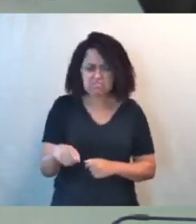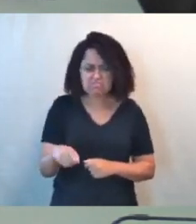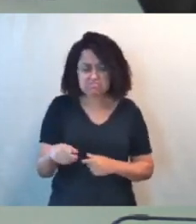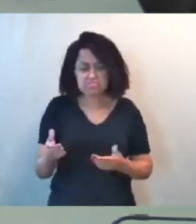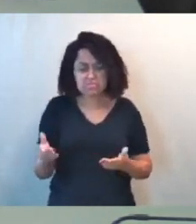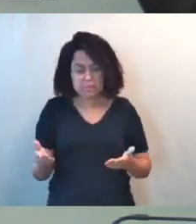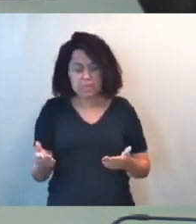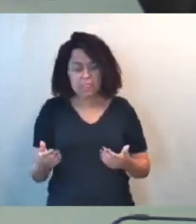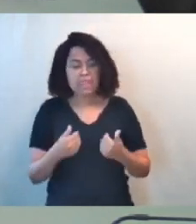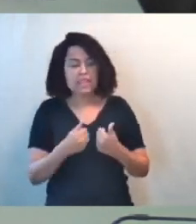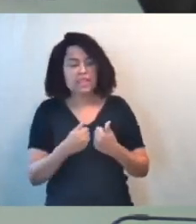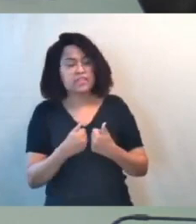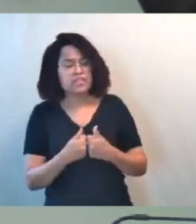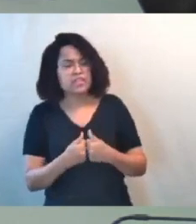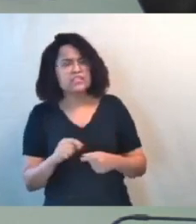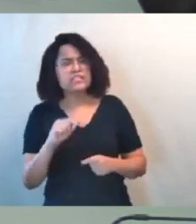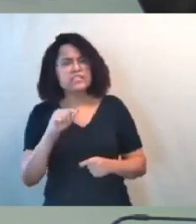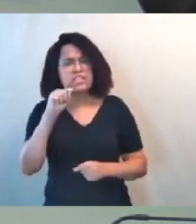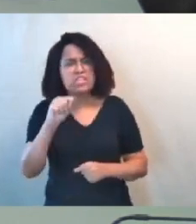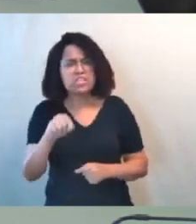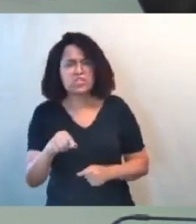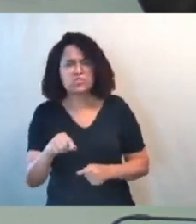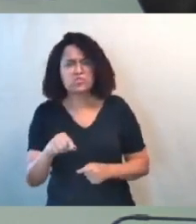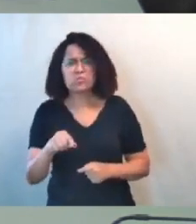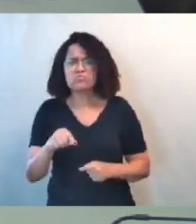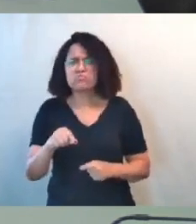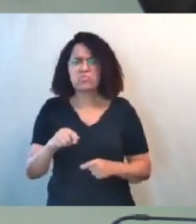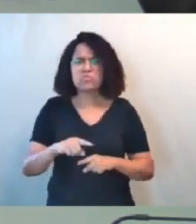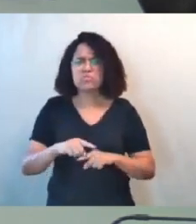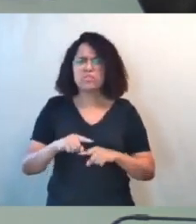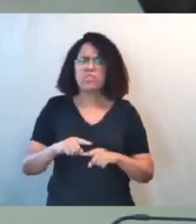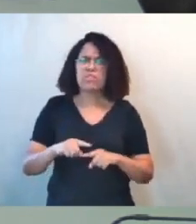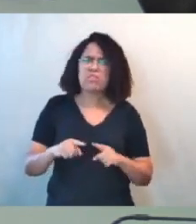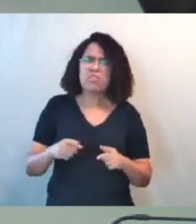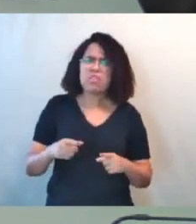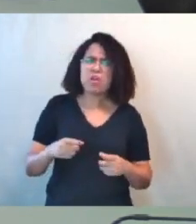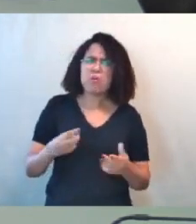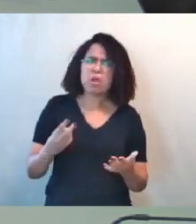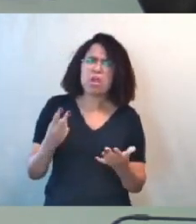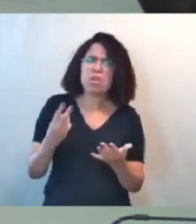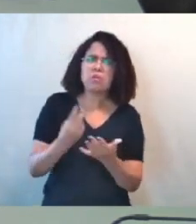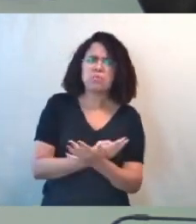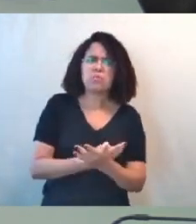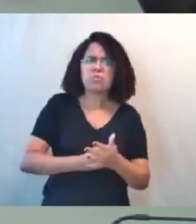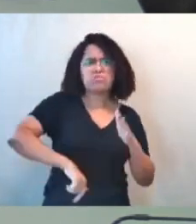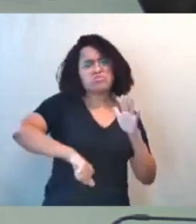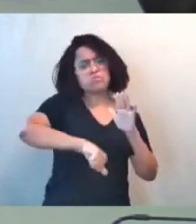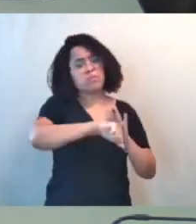Trans, se isso dali para mim não é caso de prisão, estou falando do doutor André, não.